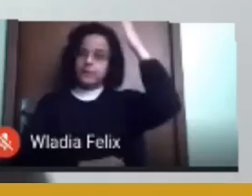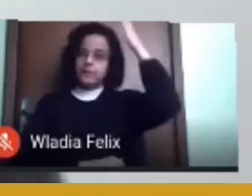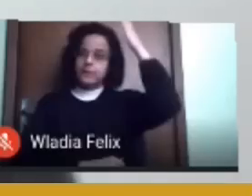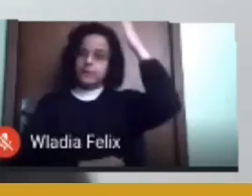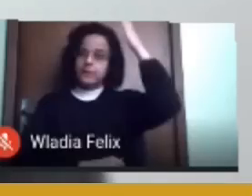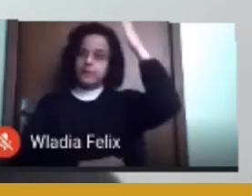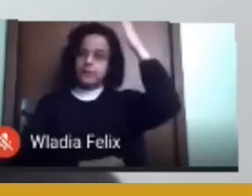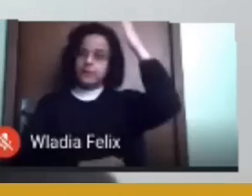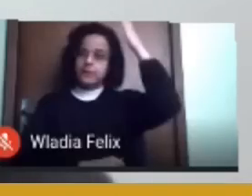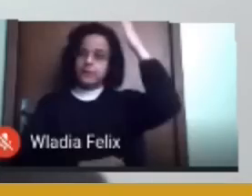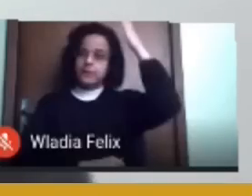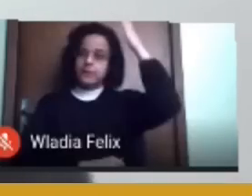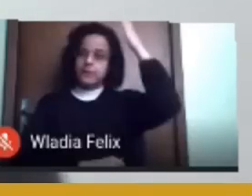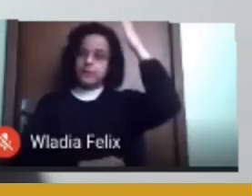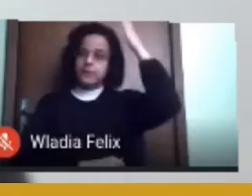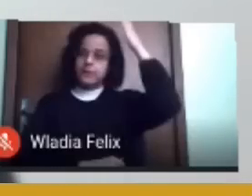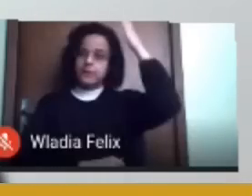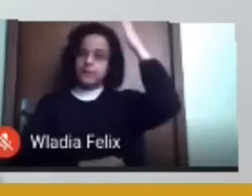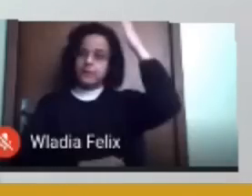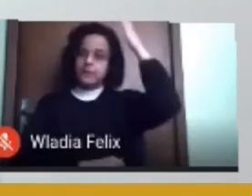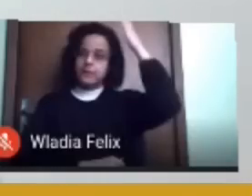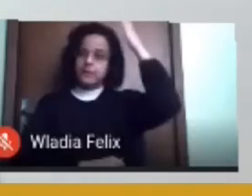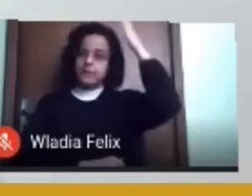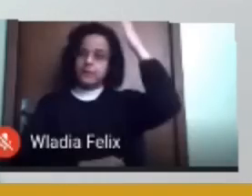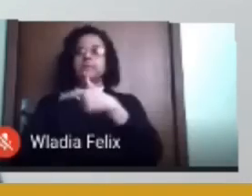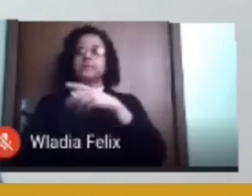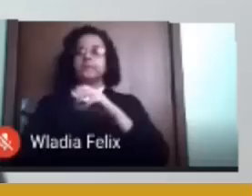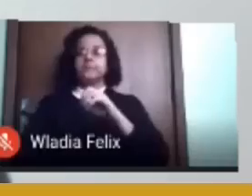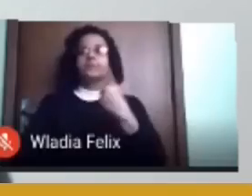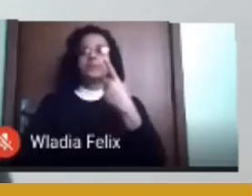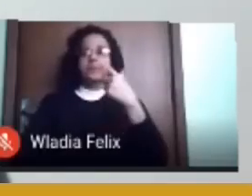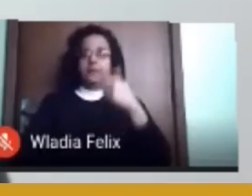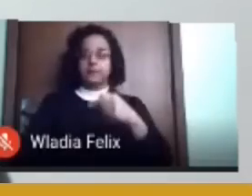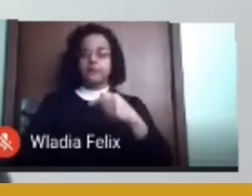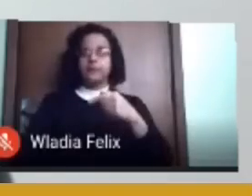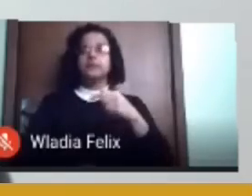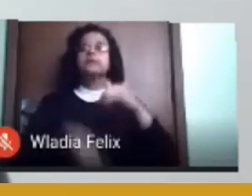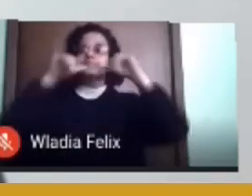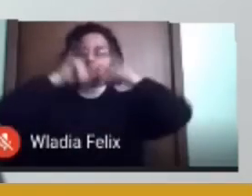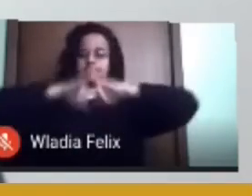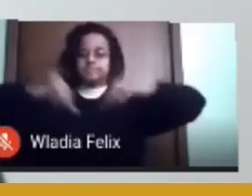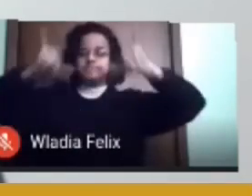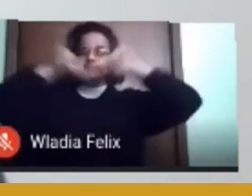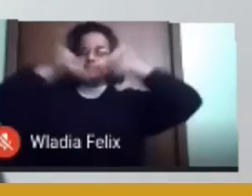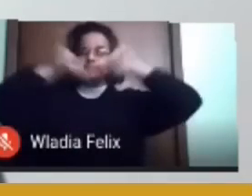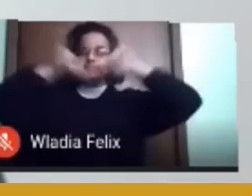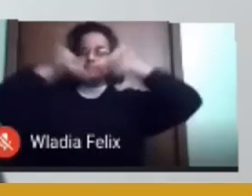de violência contra crianças e adolescentes cresceram 205%.